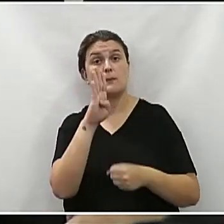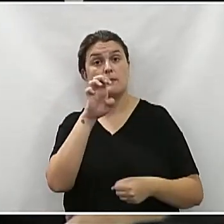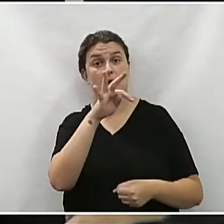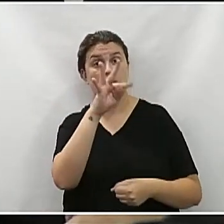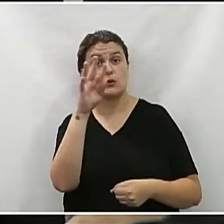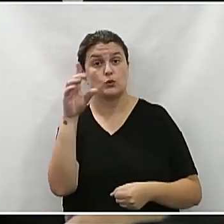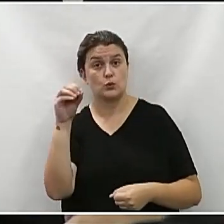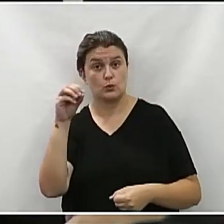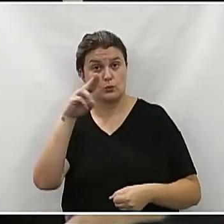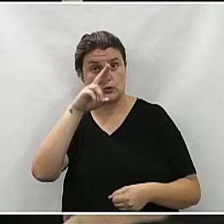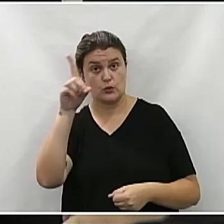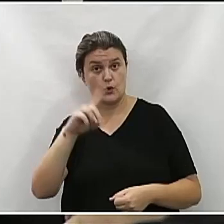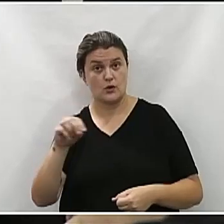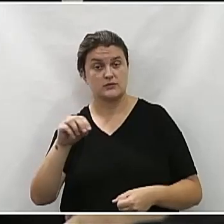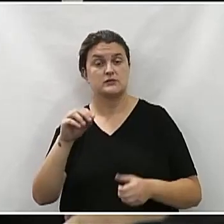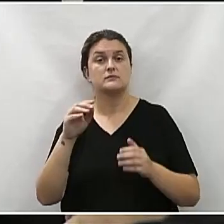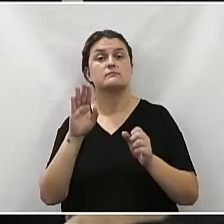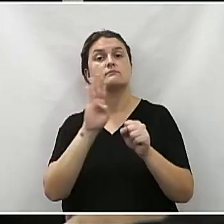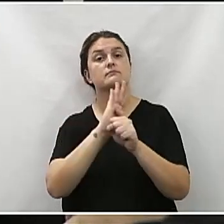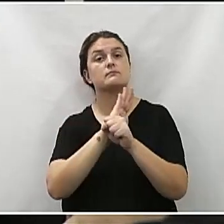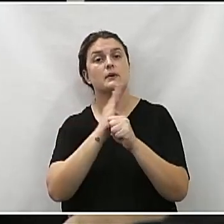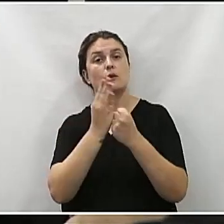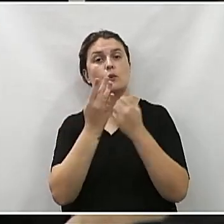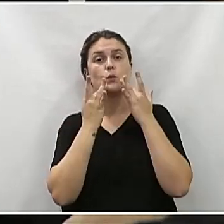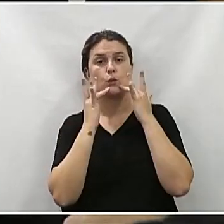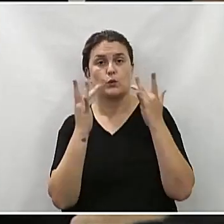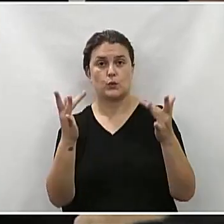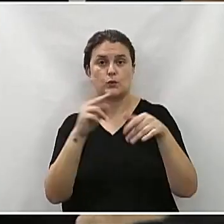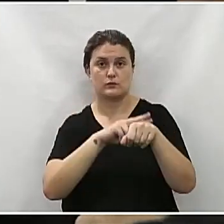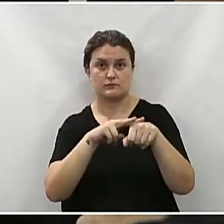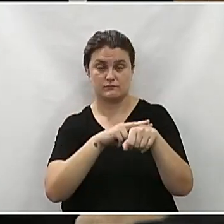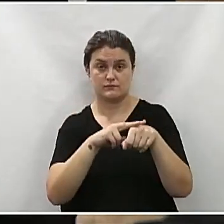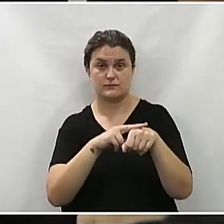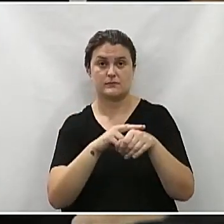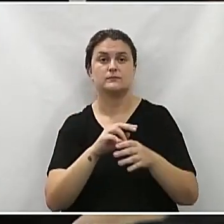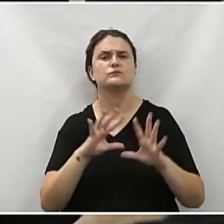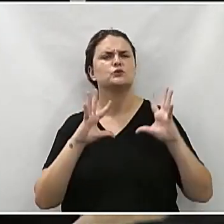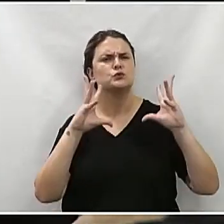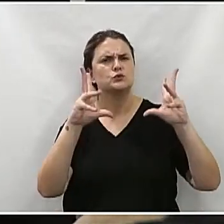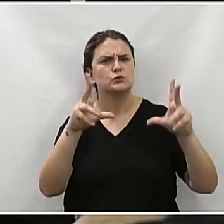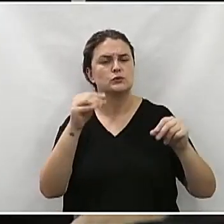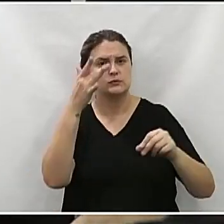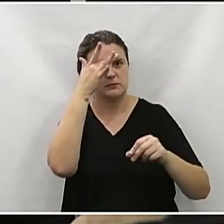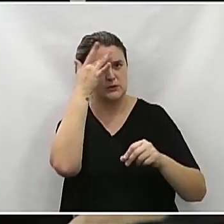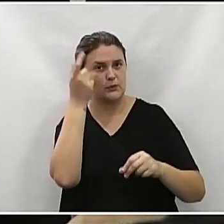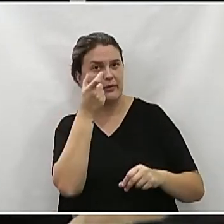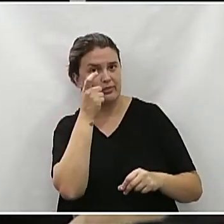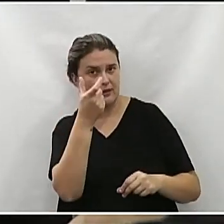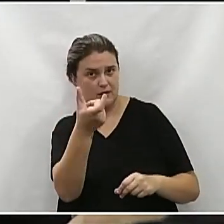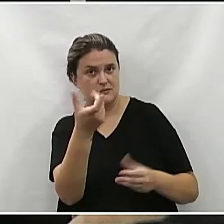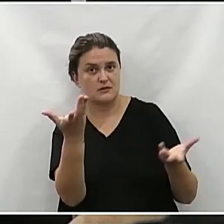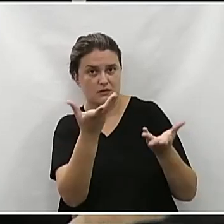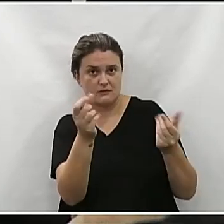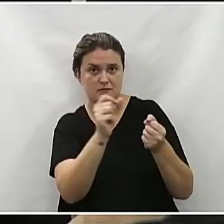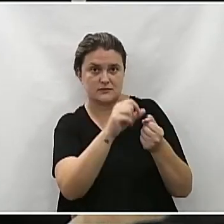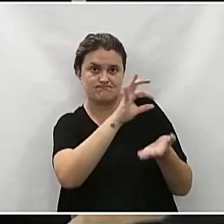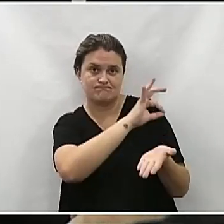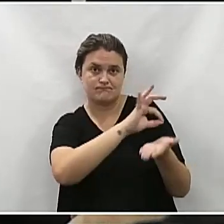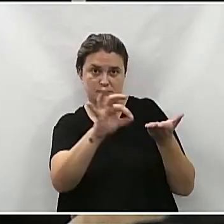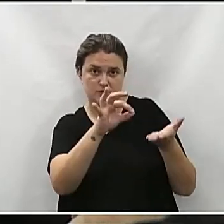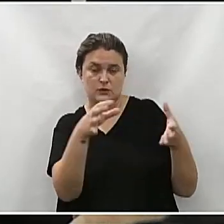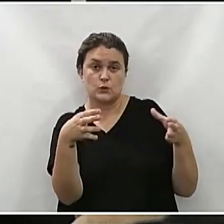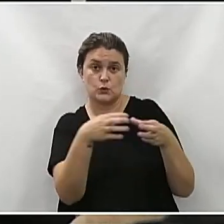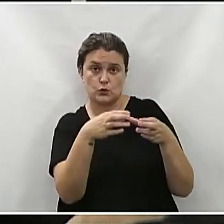Mercedes Jacir Anibeli Bairro Ouro Verde e do São Gabriel Os interessados em realizar as inscrições das